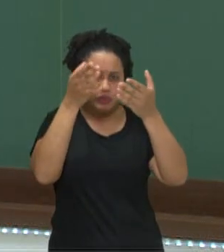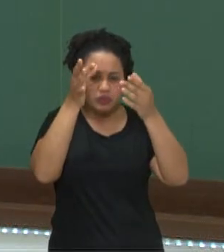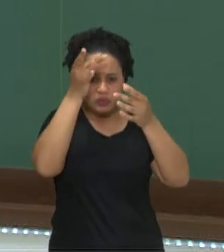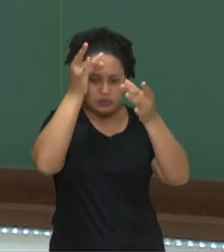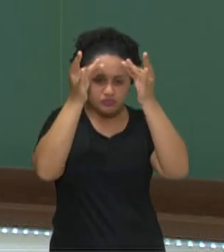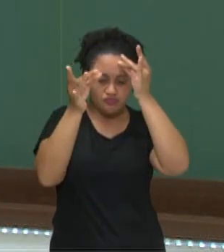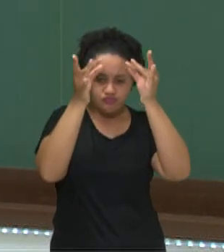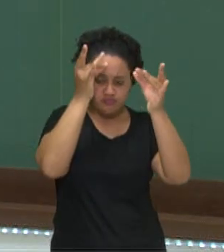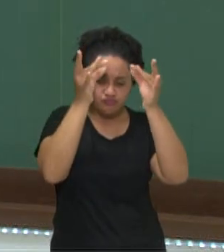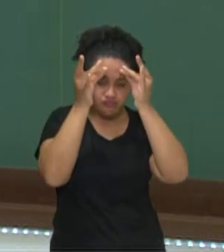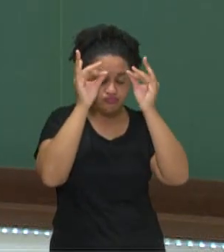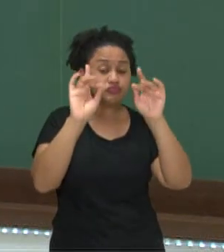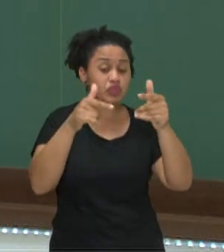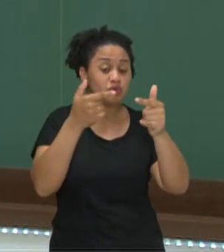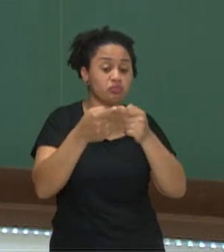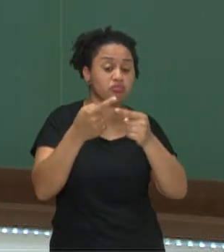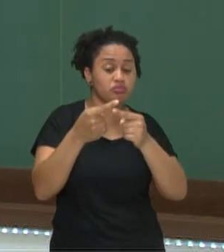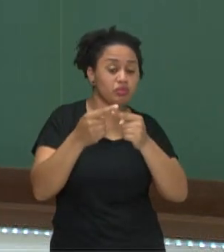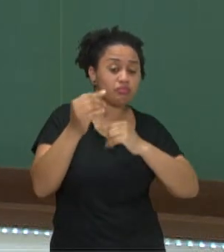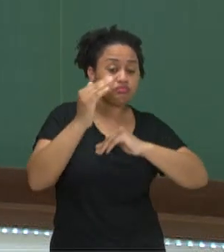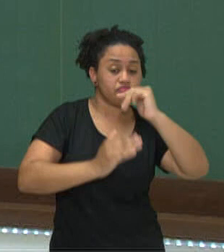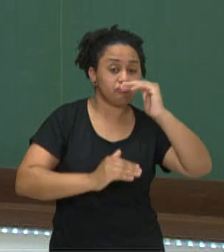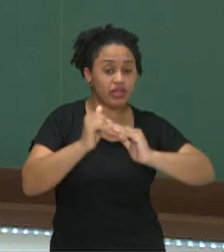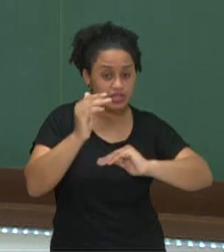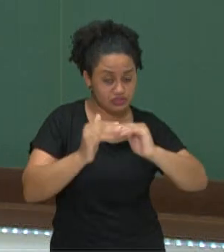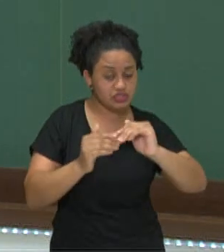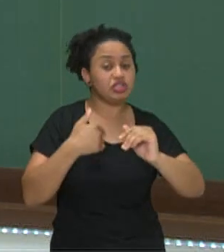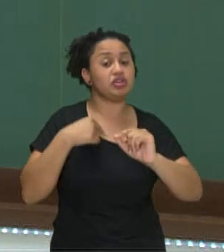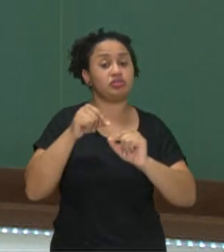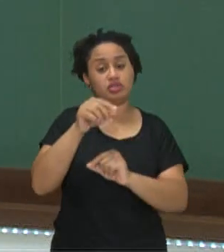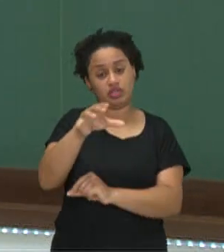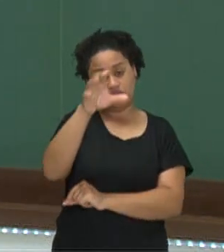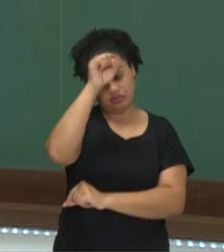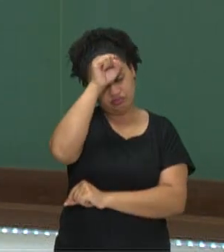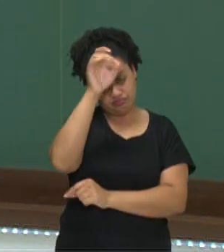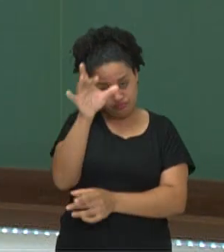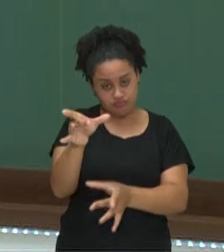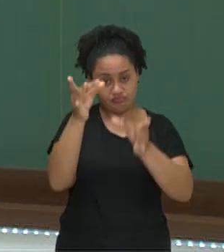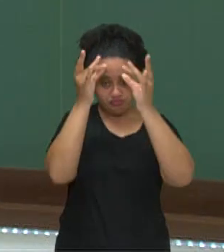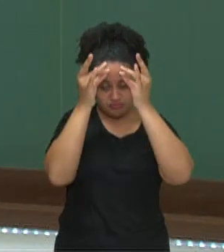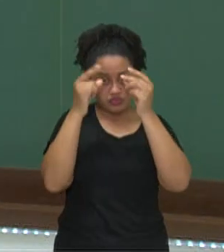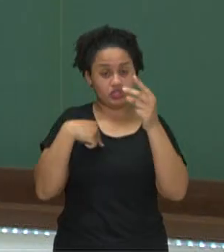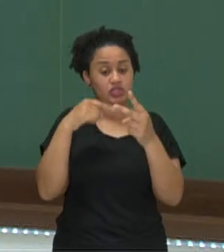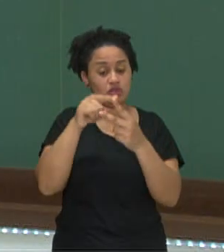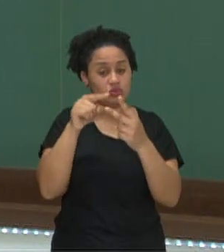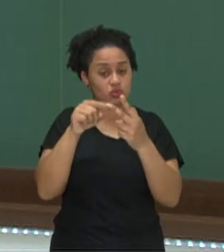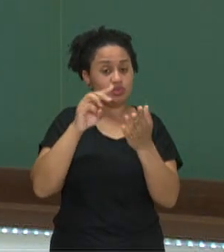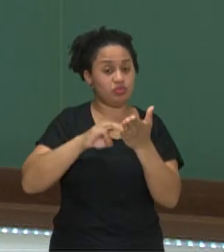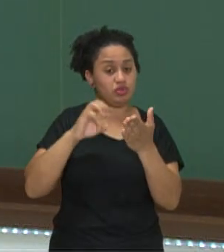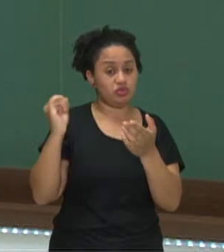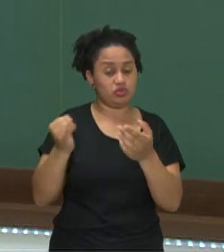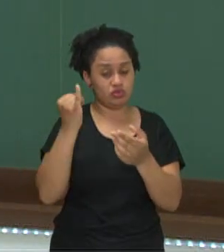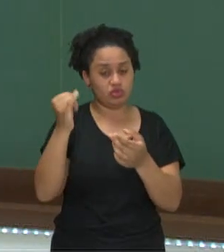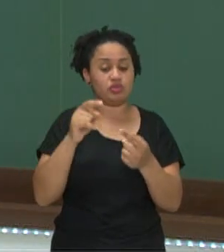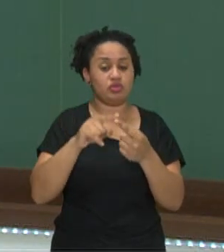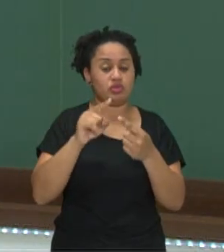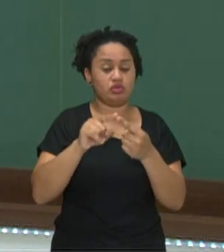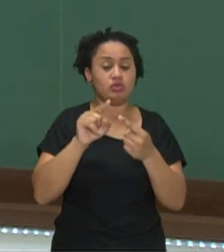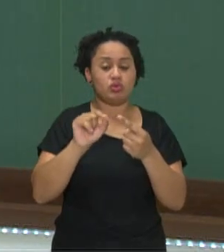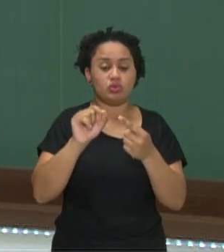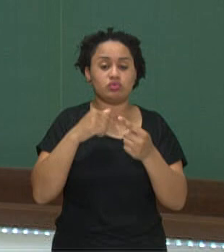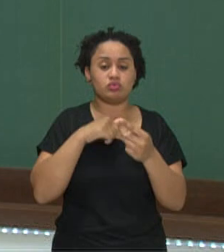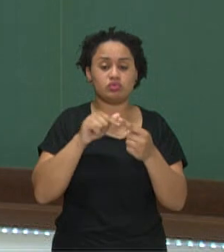gente pratica aquilo que a gente aprendeu. Duas metodologias importantes, né? O praticar,